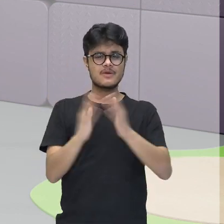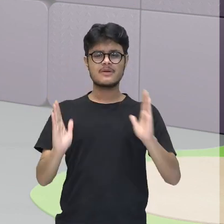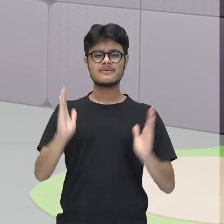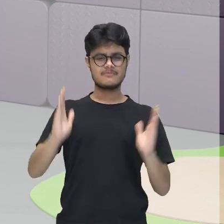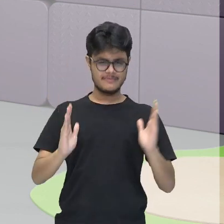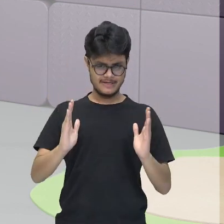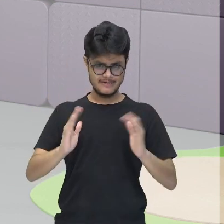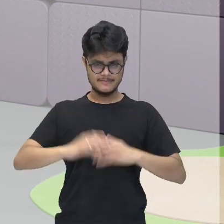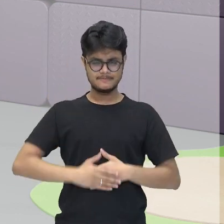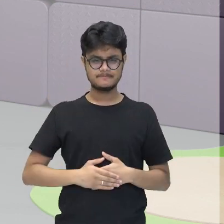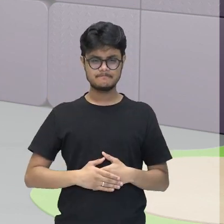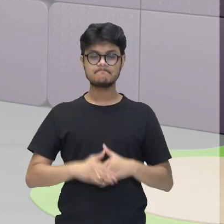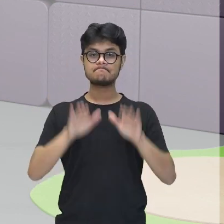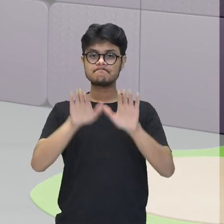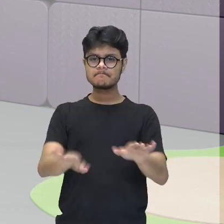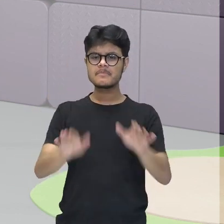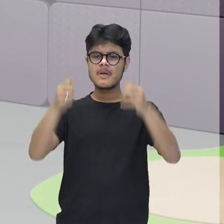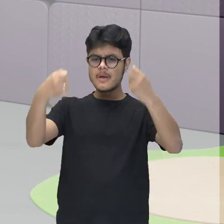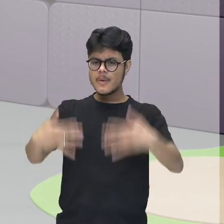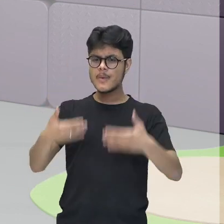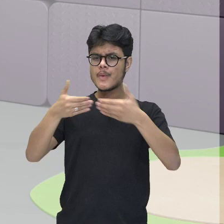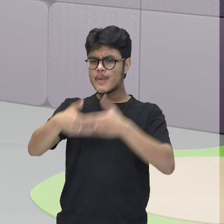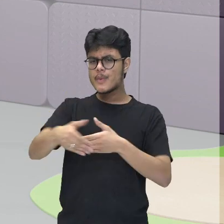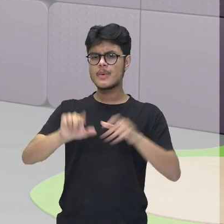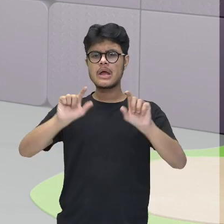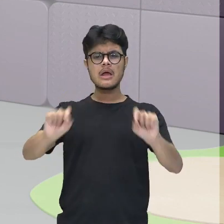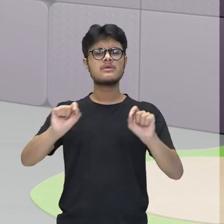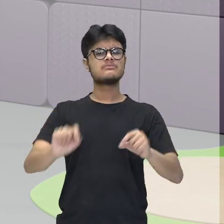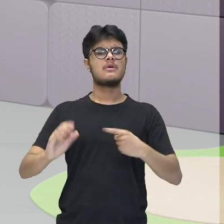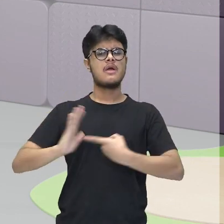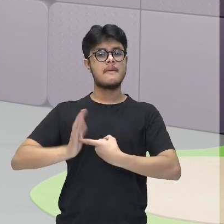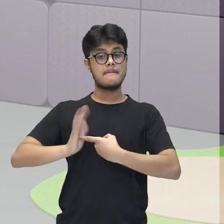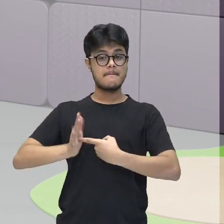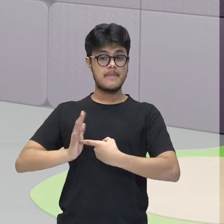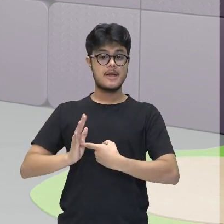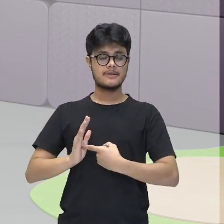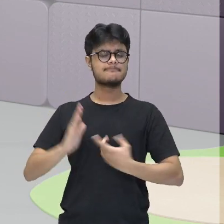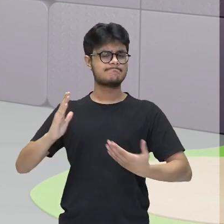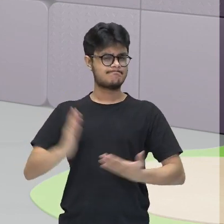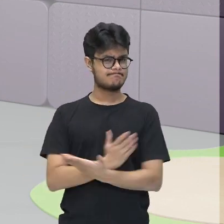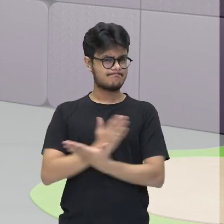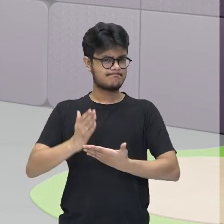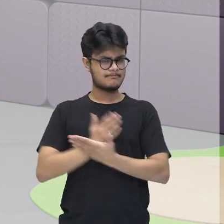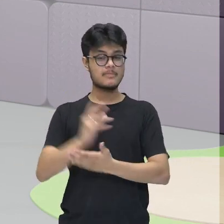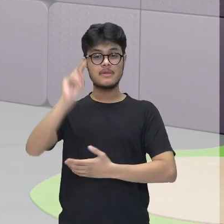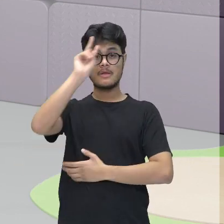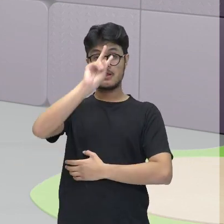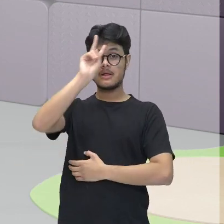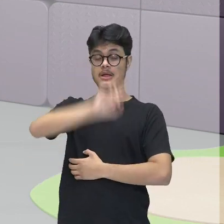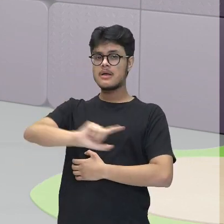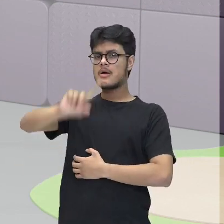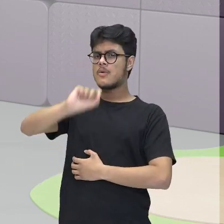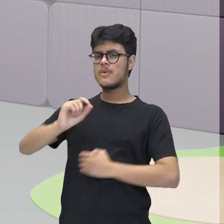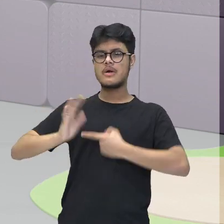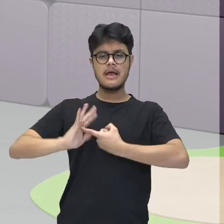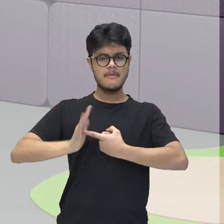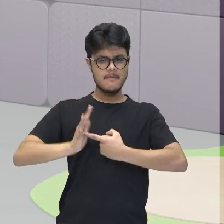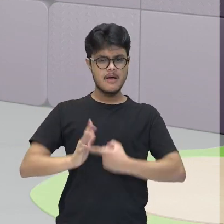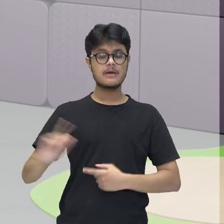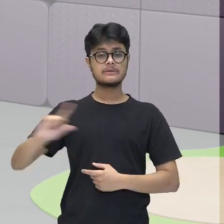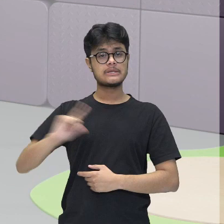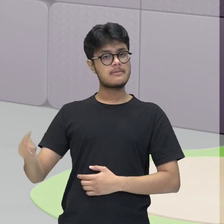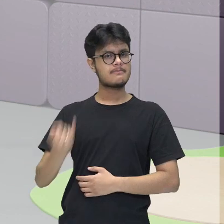nessa unidade. Nós começamos a falar sobre as máquinas, né? É importante ressaltar que as máquinas elas